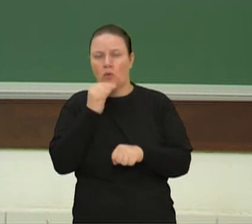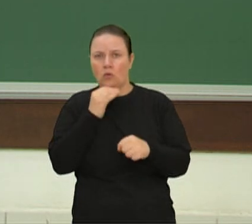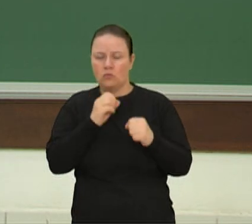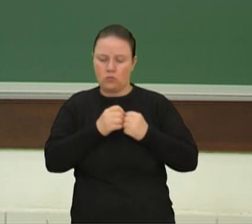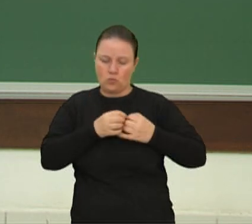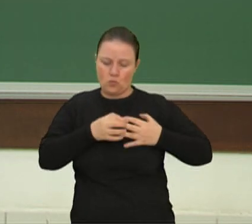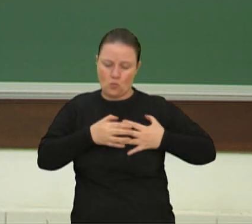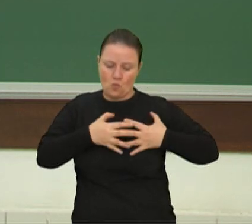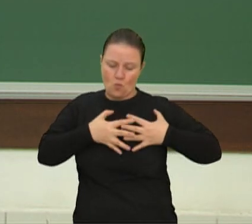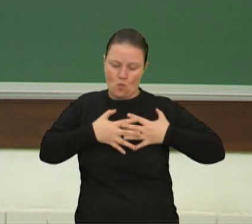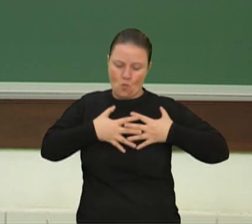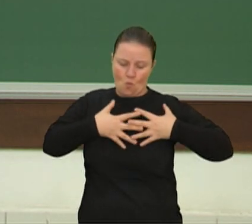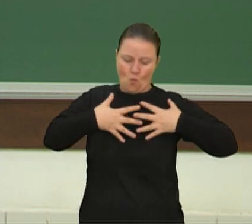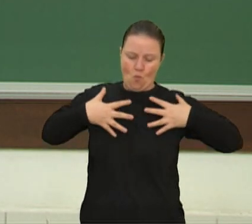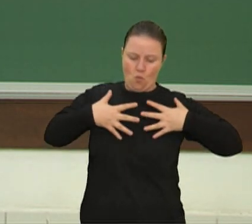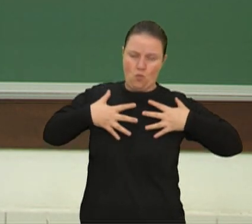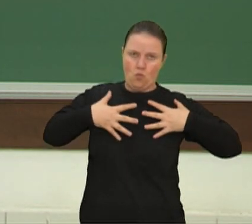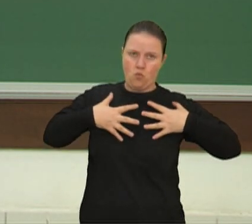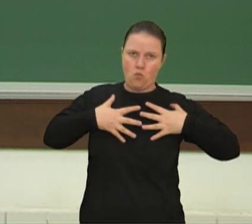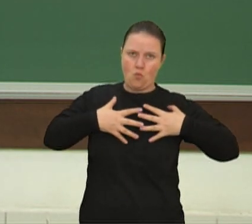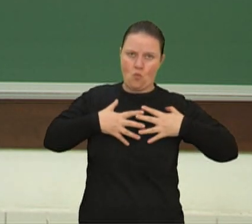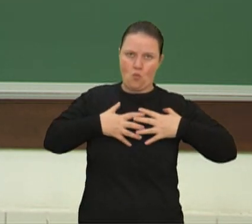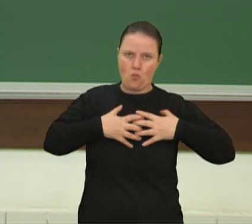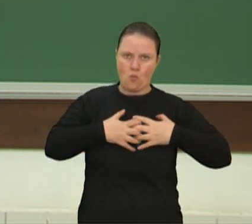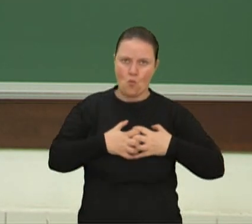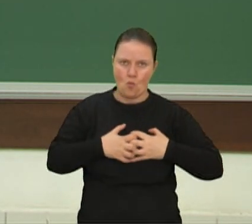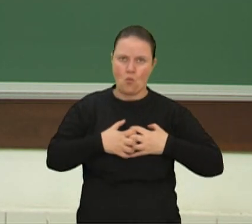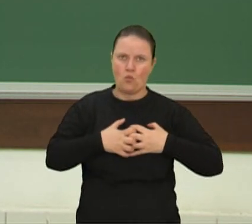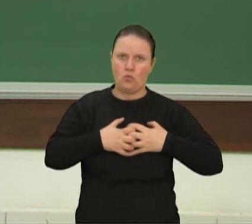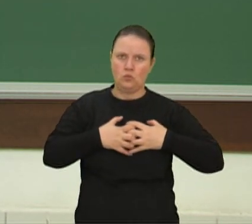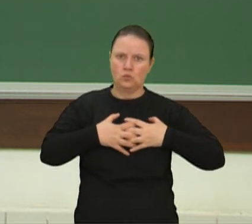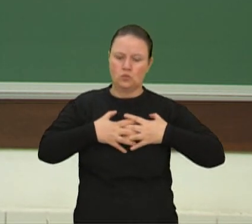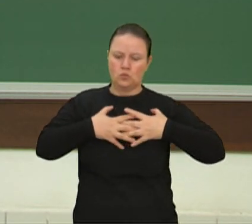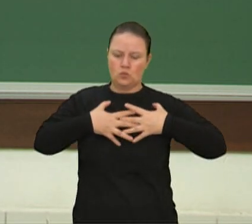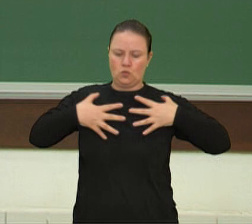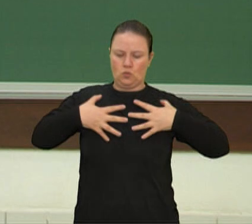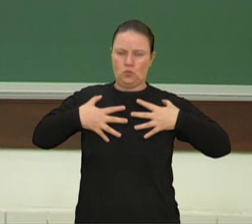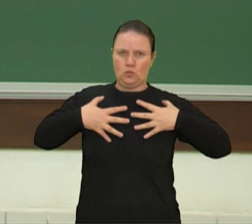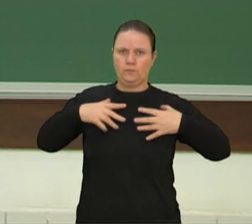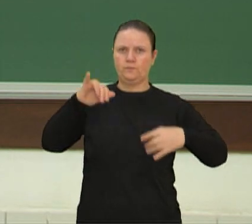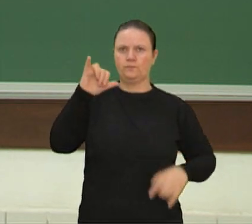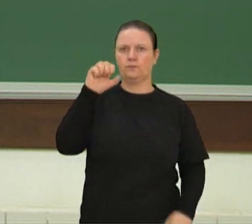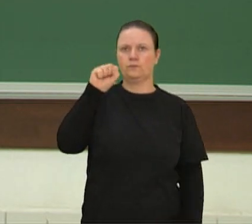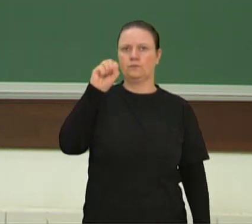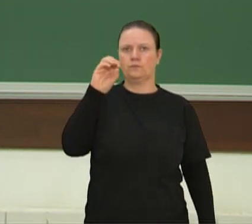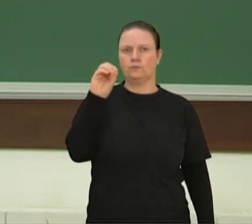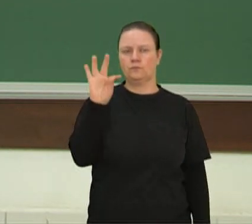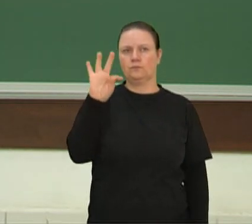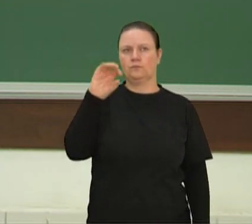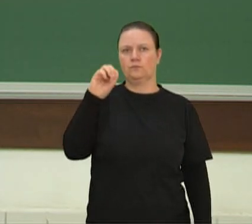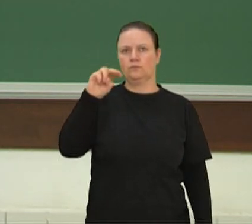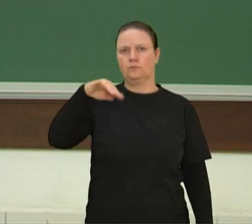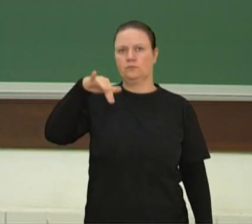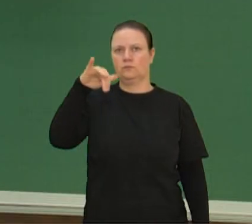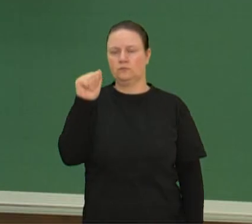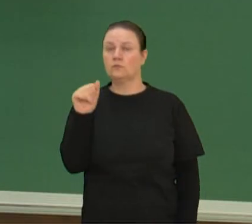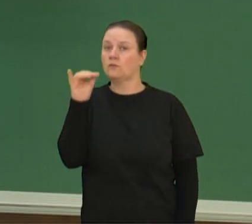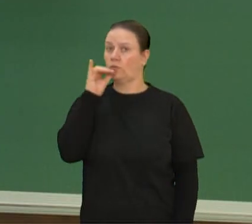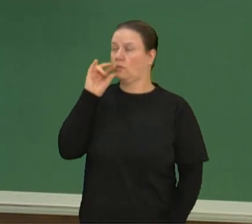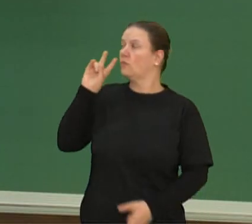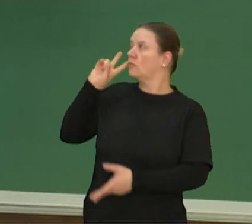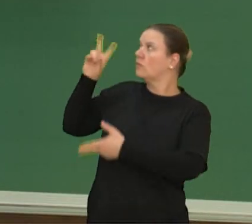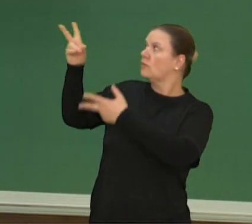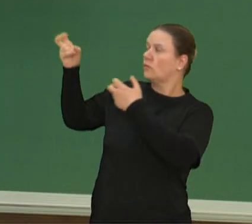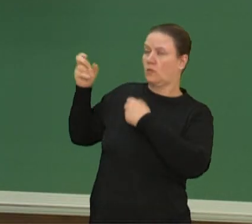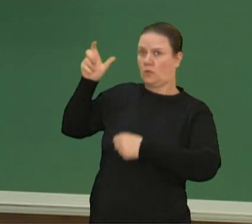contração concêntrica com a excêntrica, eu tenho a contração isotônica. Aqui nós temos um exemplo, então,